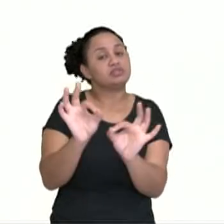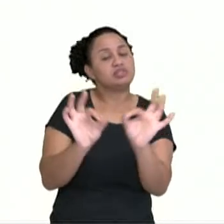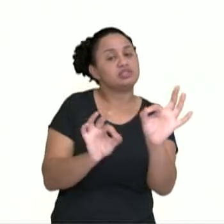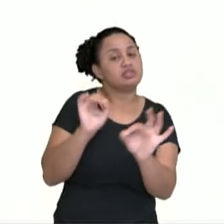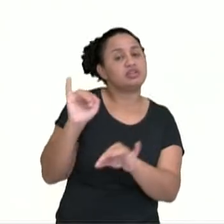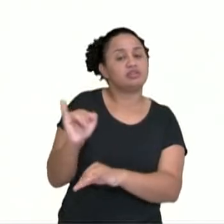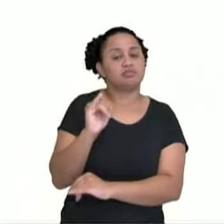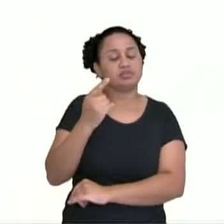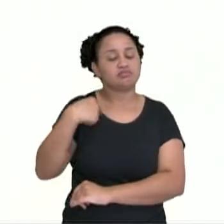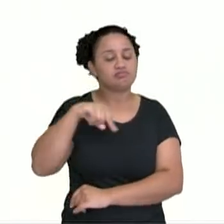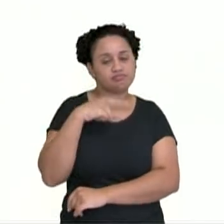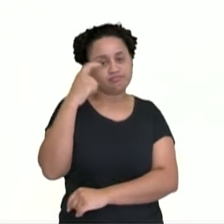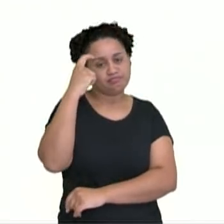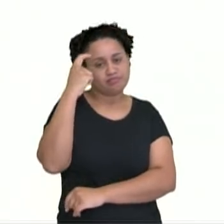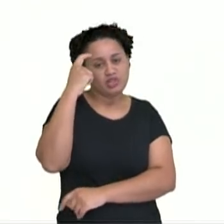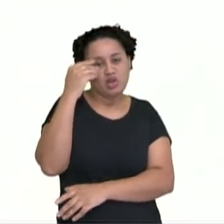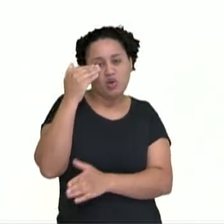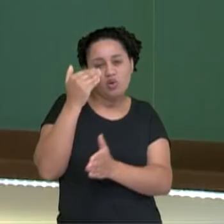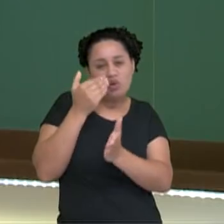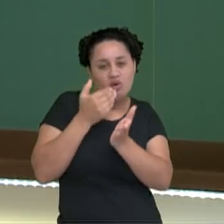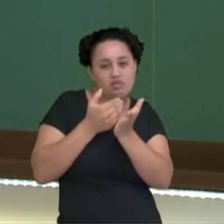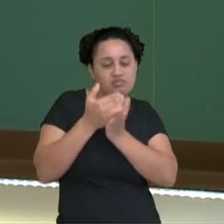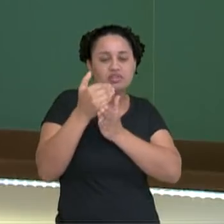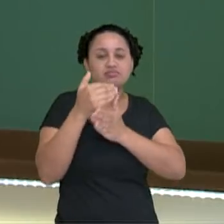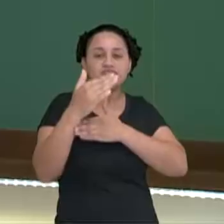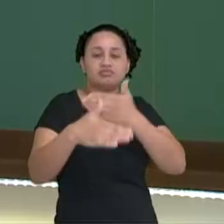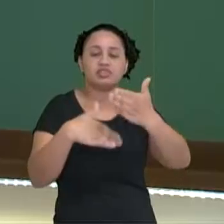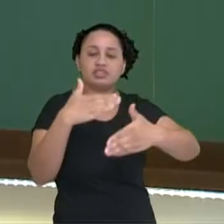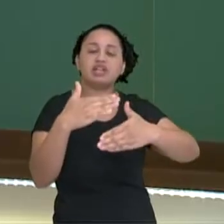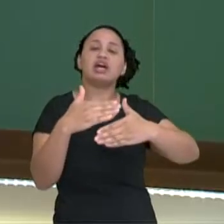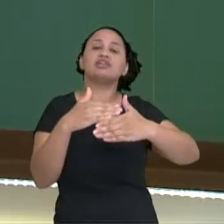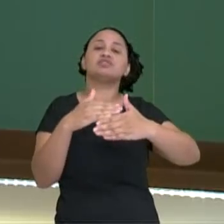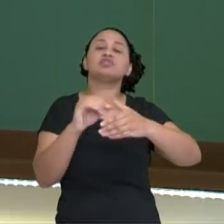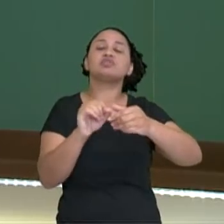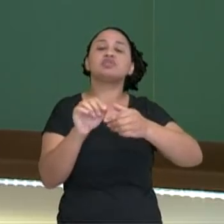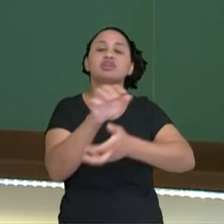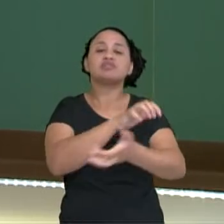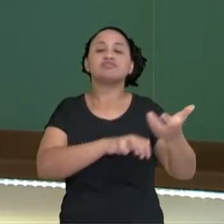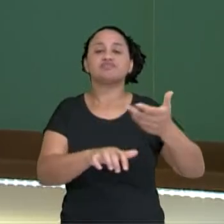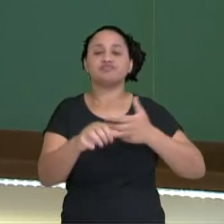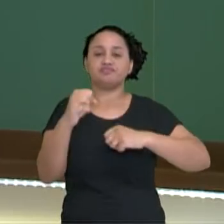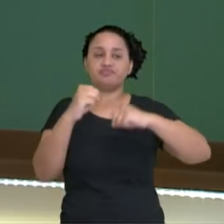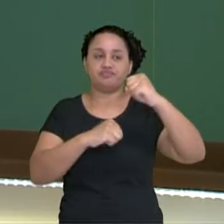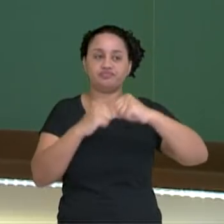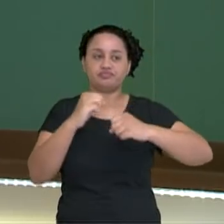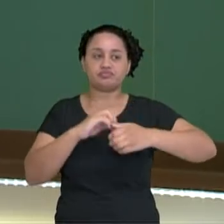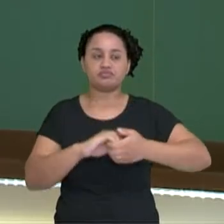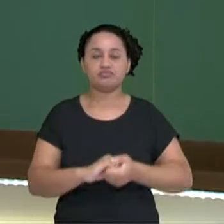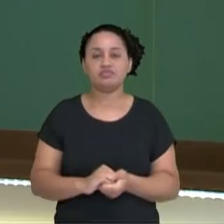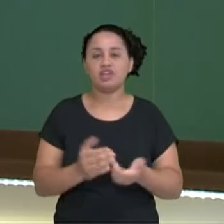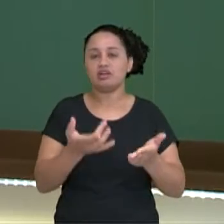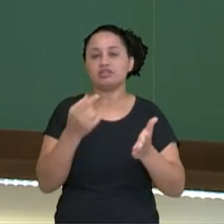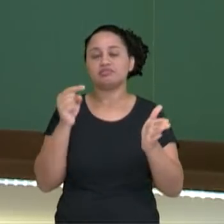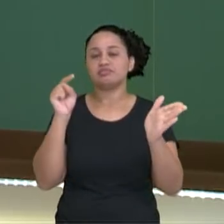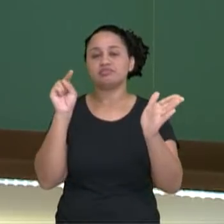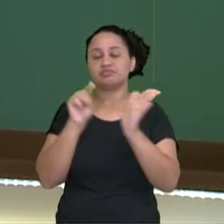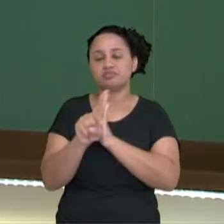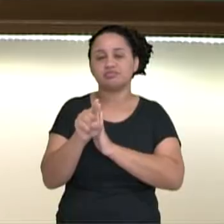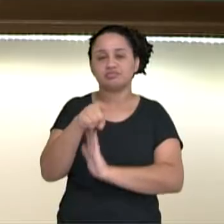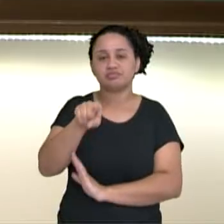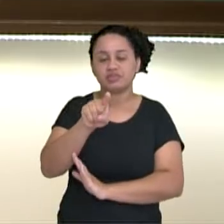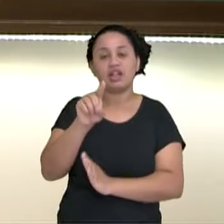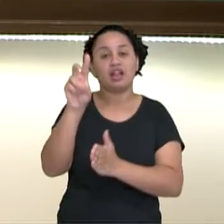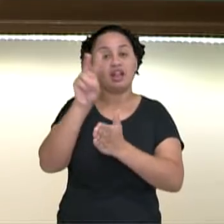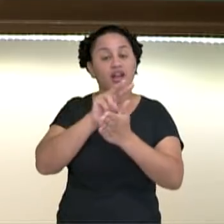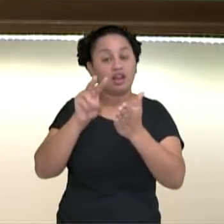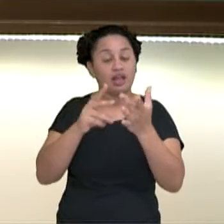pensar para esse início desse processo da Revolução Industrial. Temos aqui um quiz,